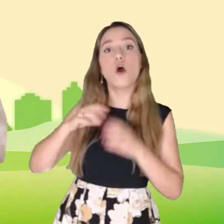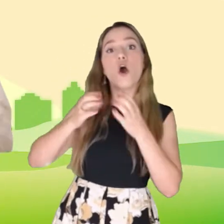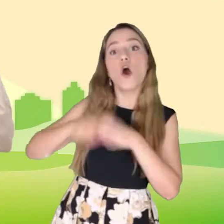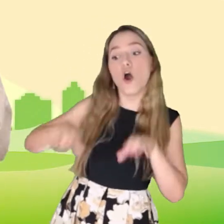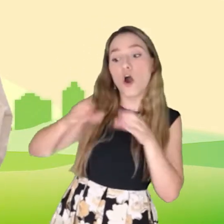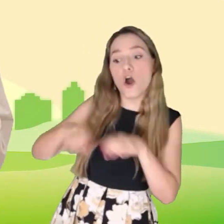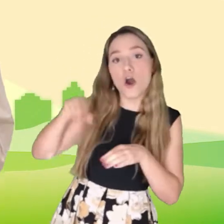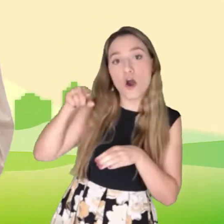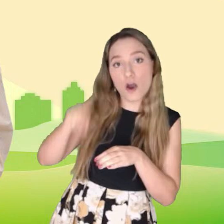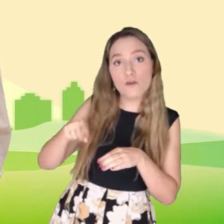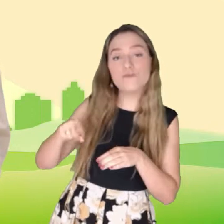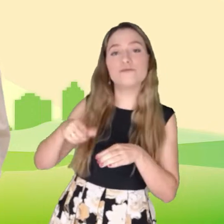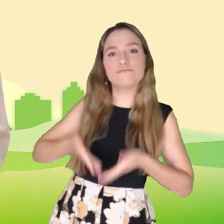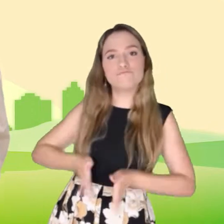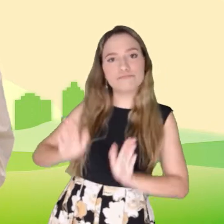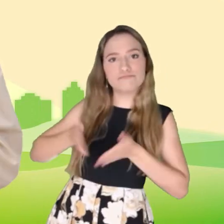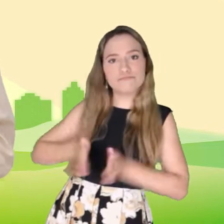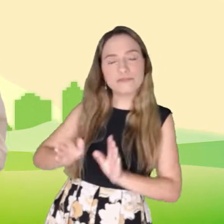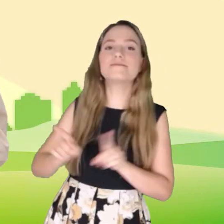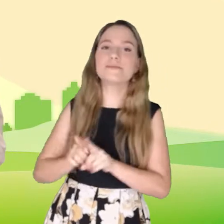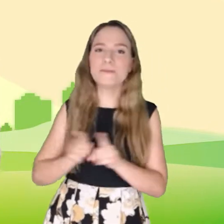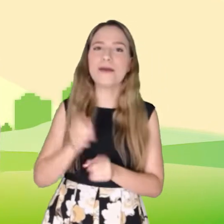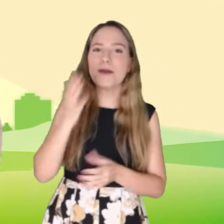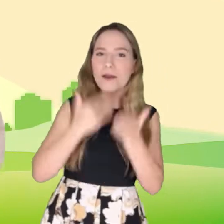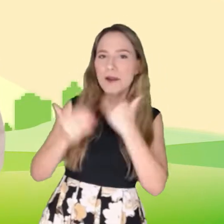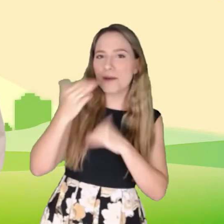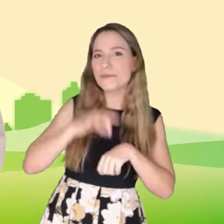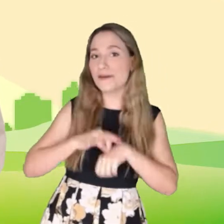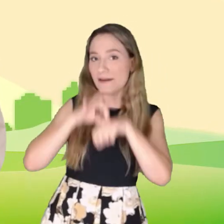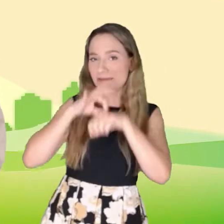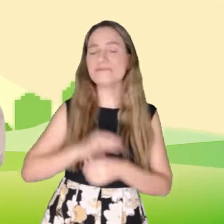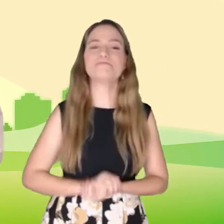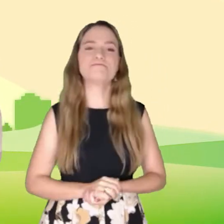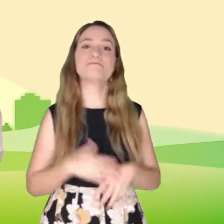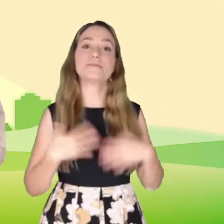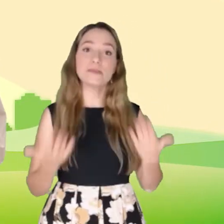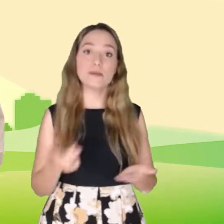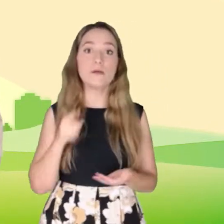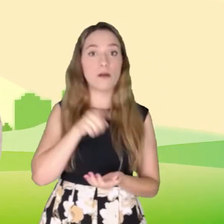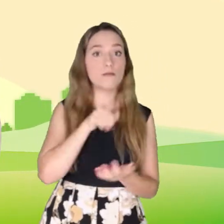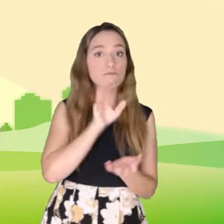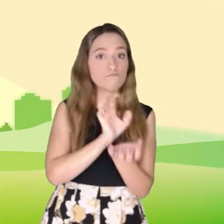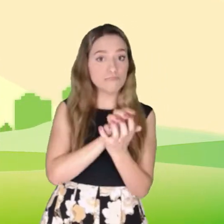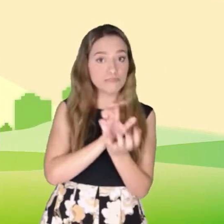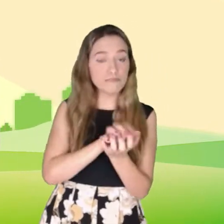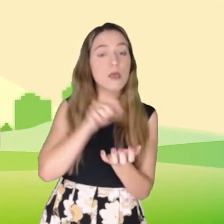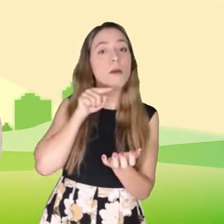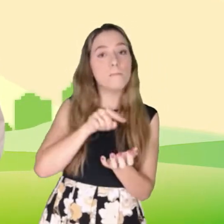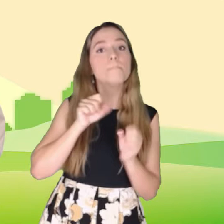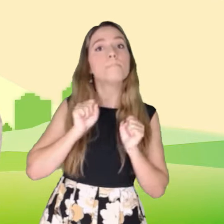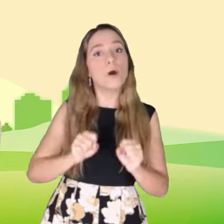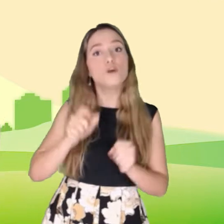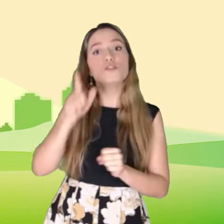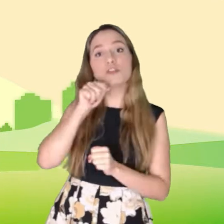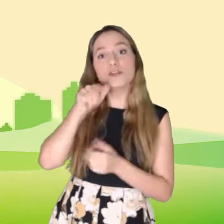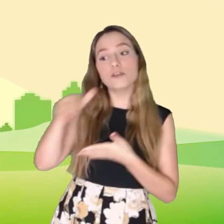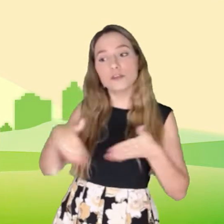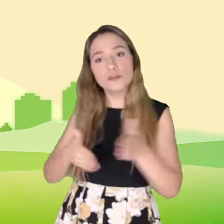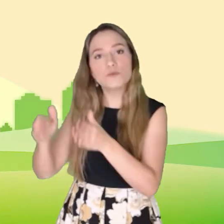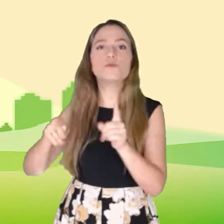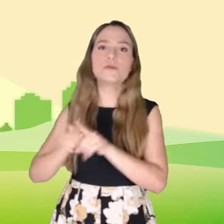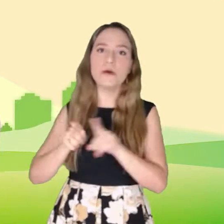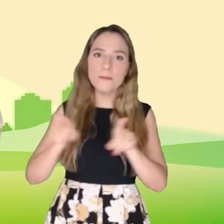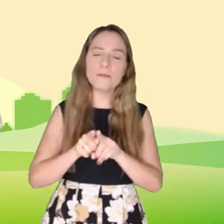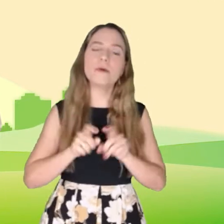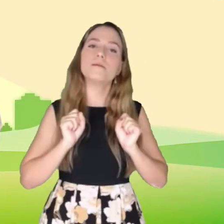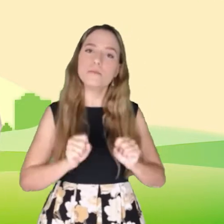carnívoros. Traduzindo, os crocodilianos habitam tanto ambientes aquáticos quanto